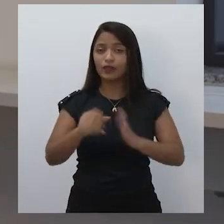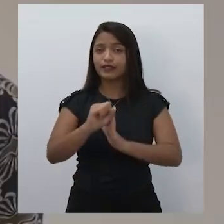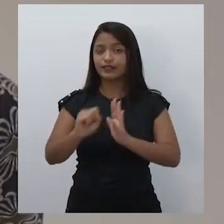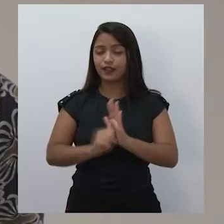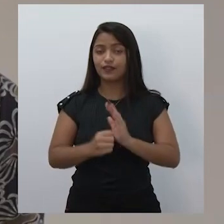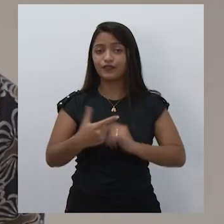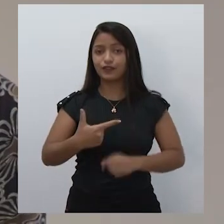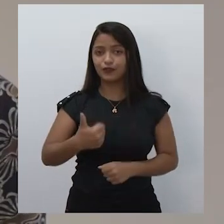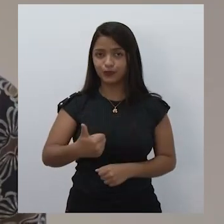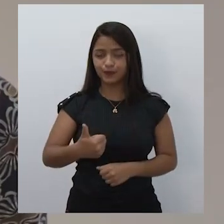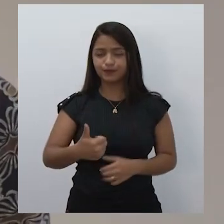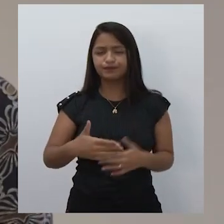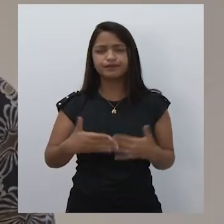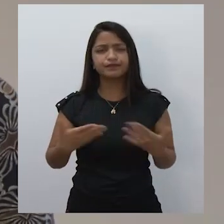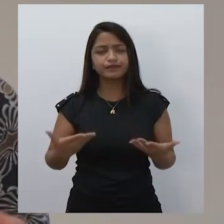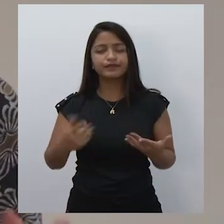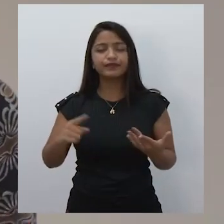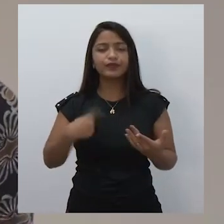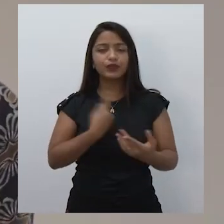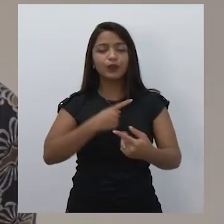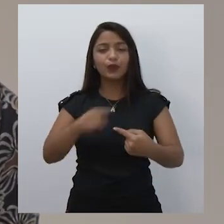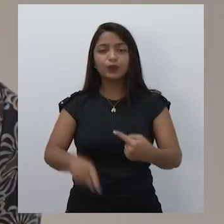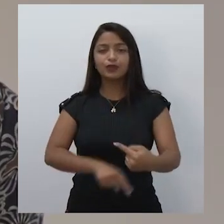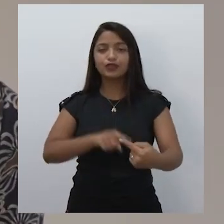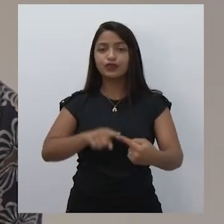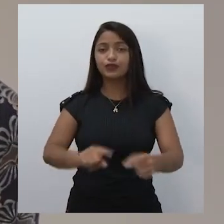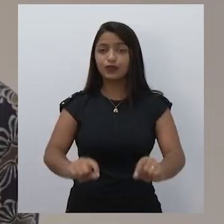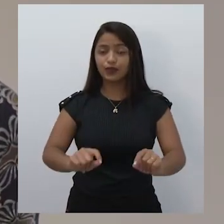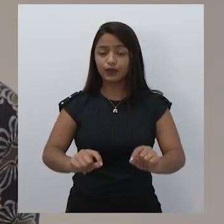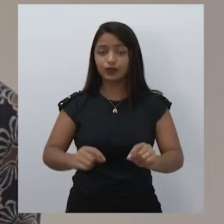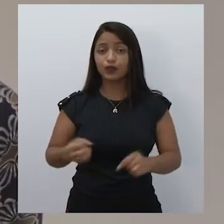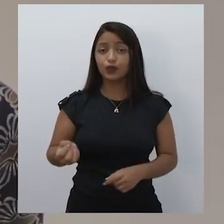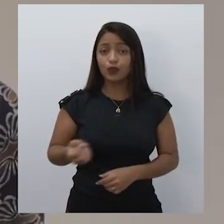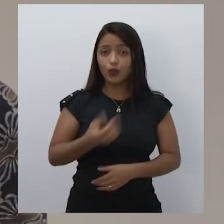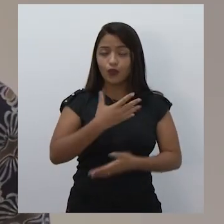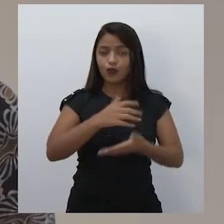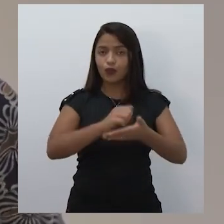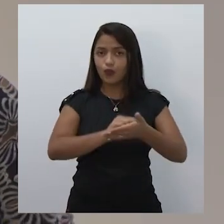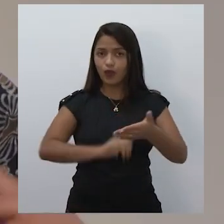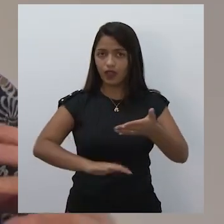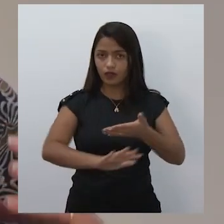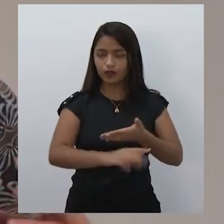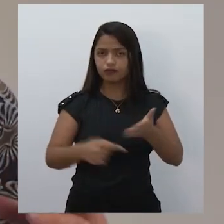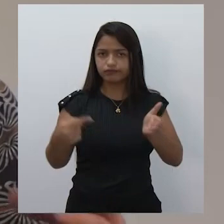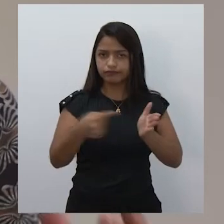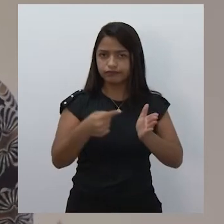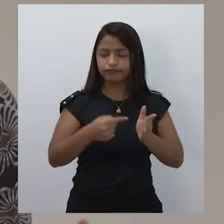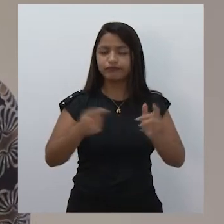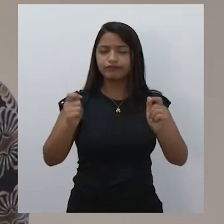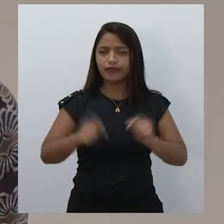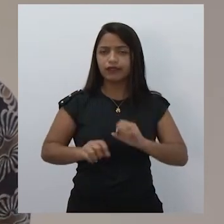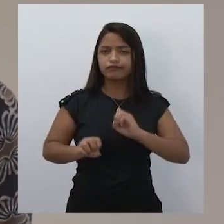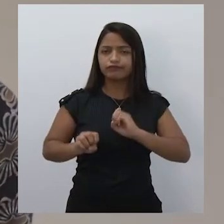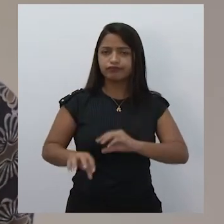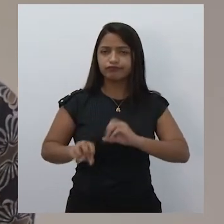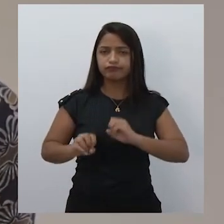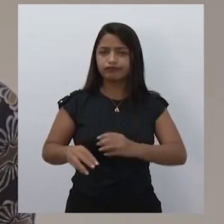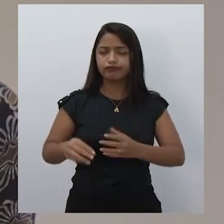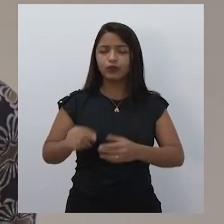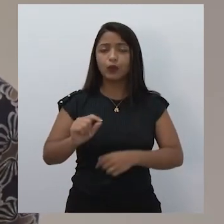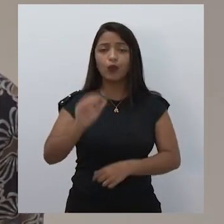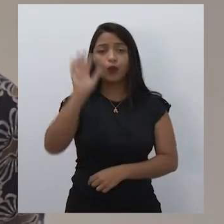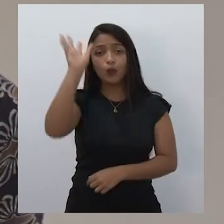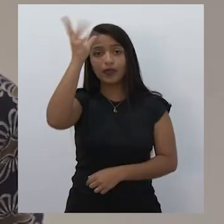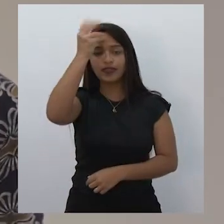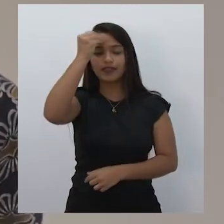disso, a ideia é que esses novos currículos possam desenvolver as tais competências